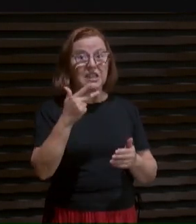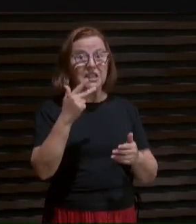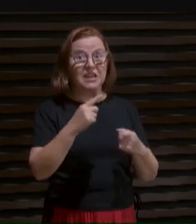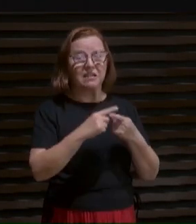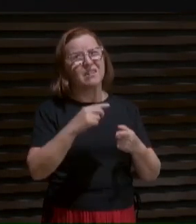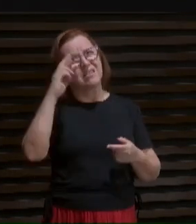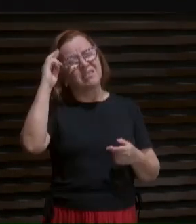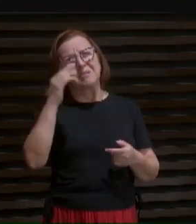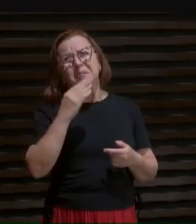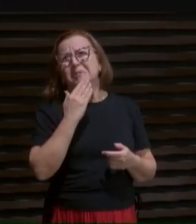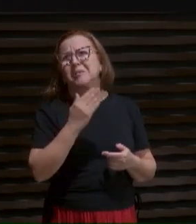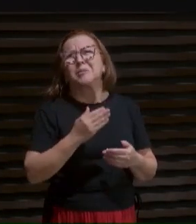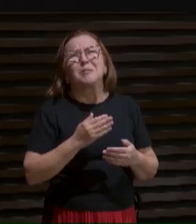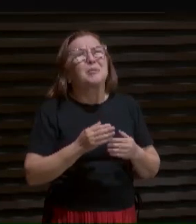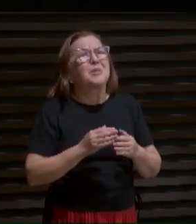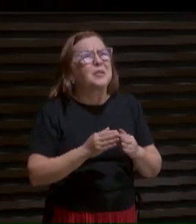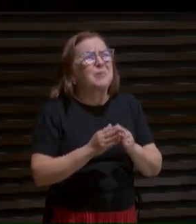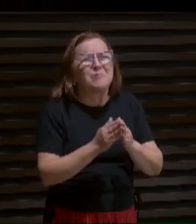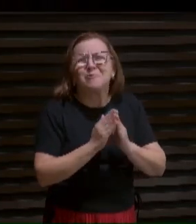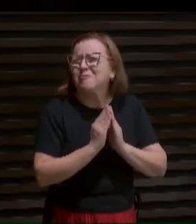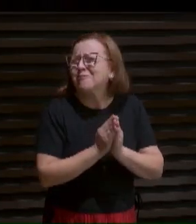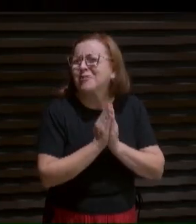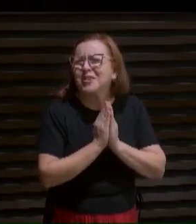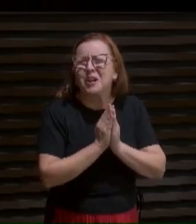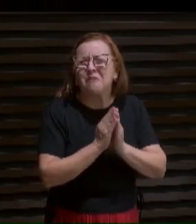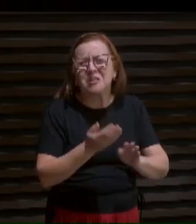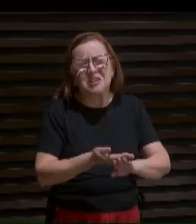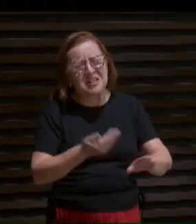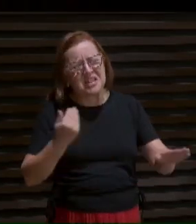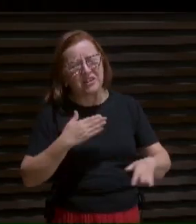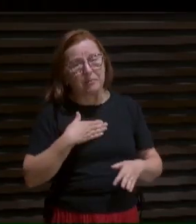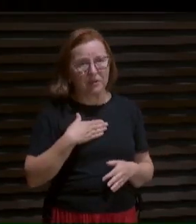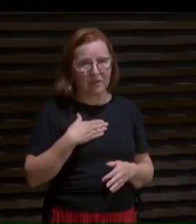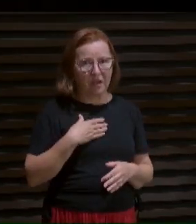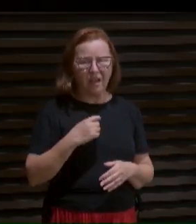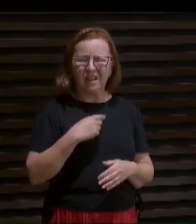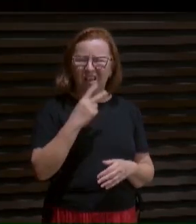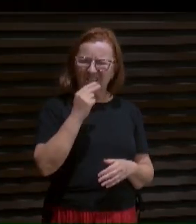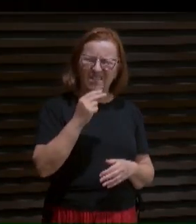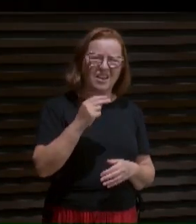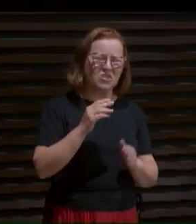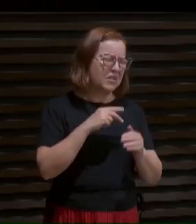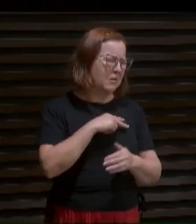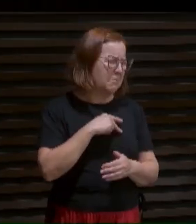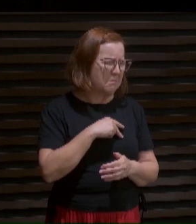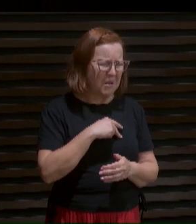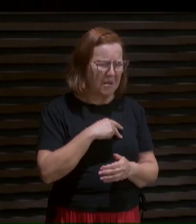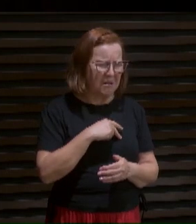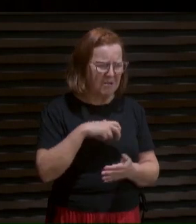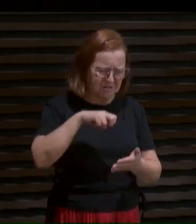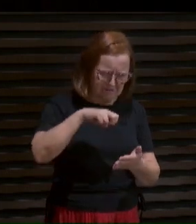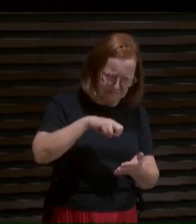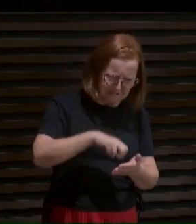mim. Eu acho que Paulo jejuou aqui, ele batalhou, ele orou 3 vezes, assim